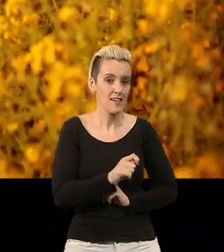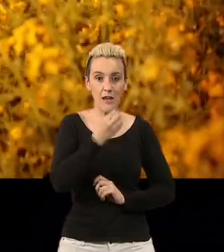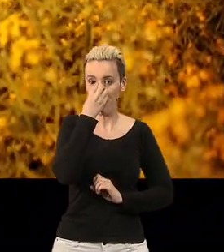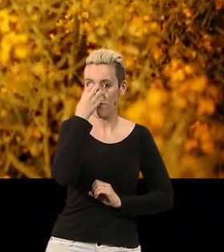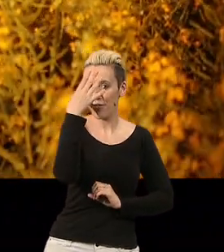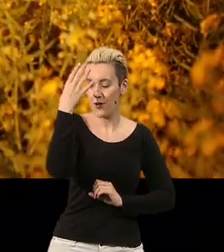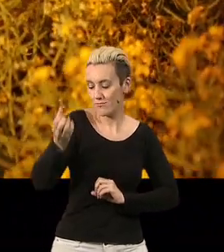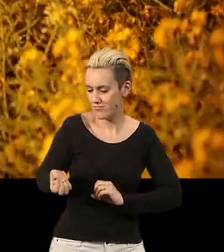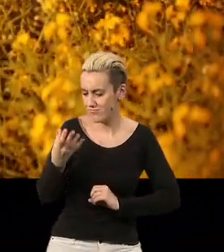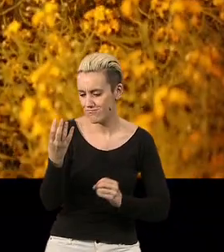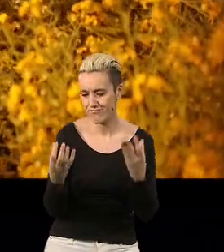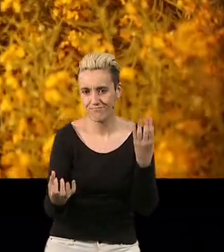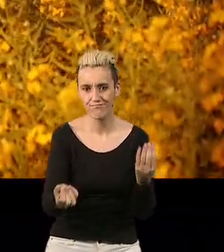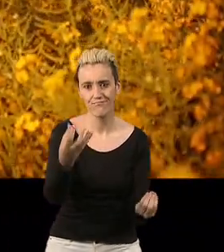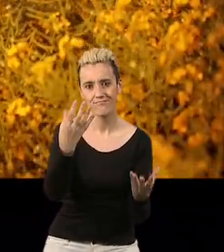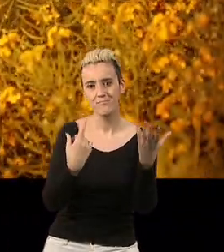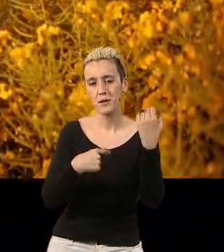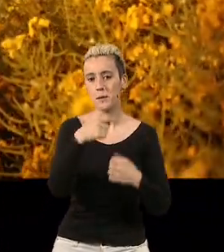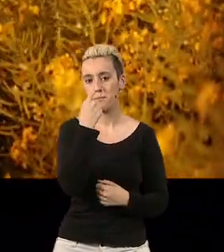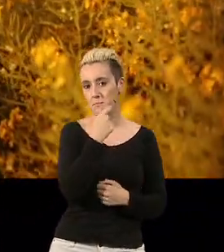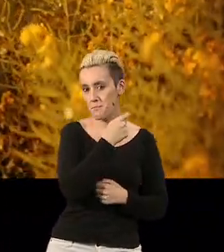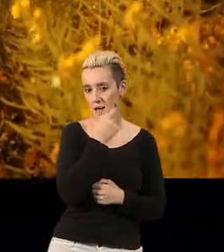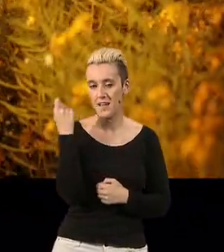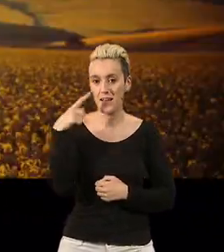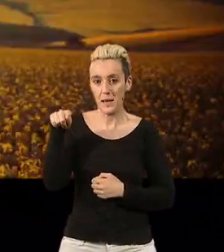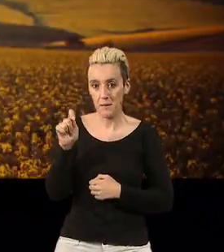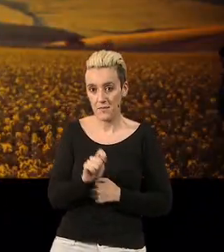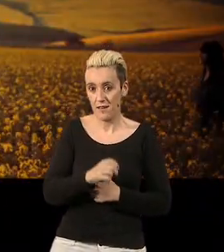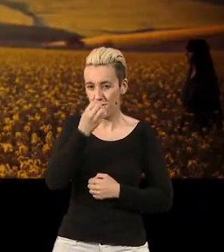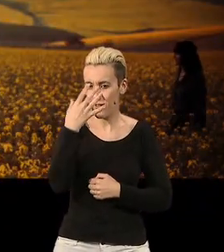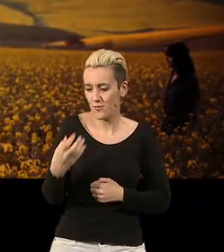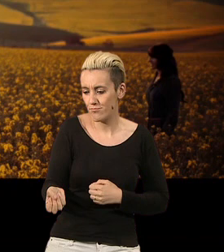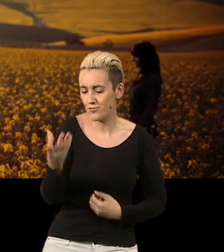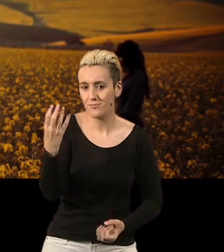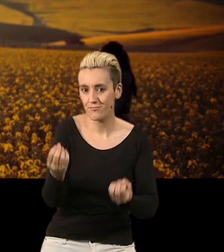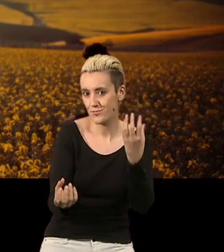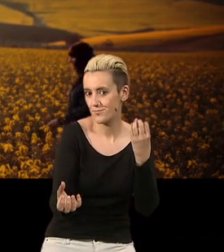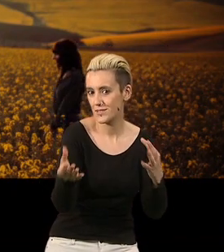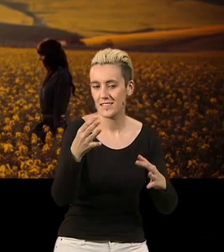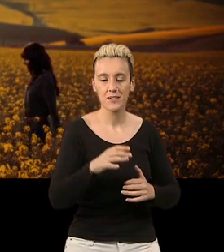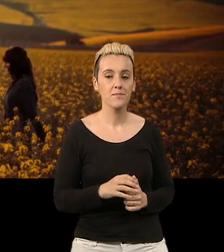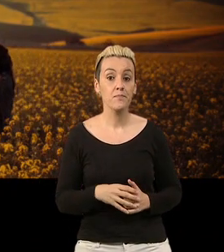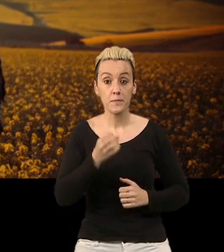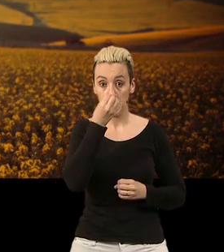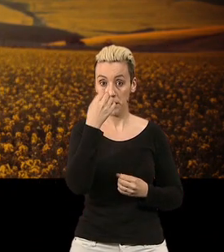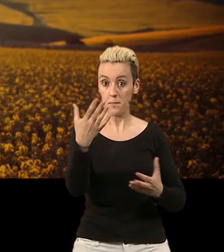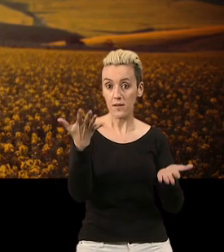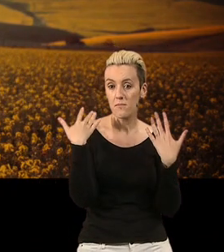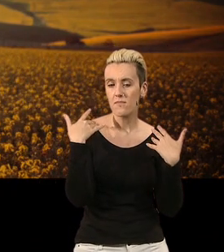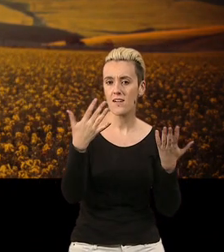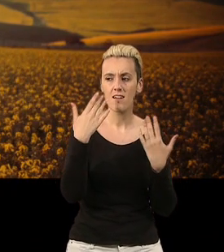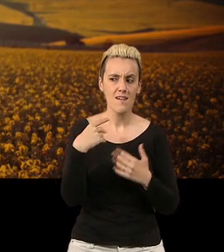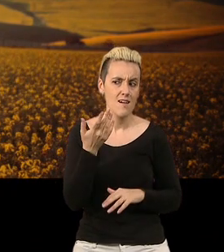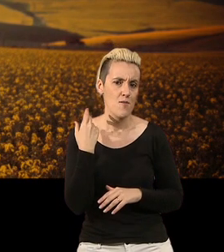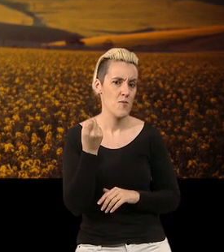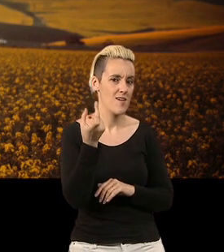maio com suas flores. E a primavera passada